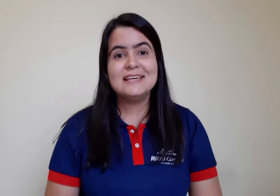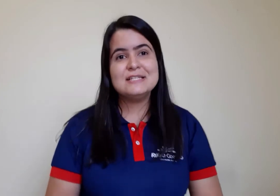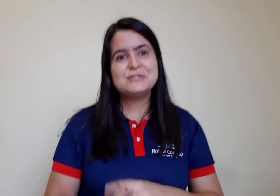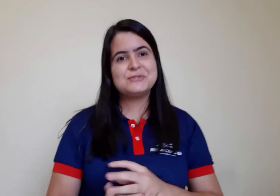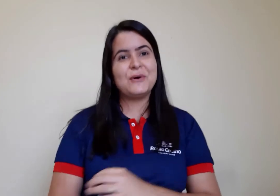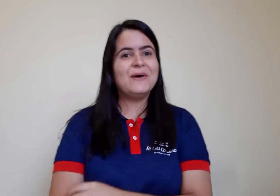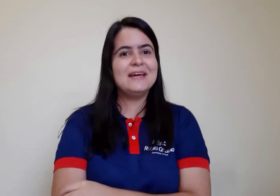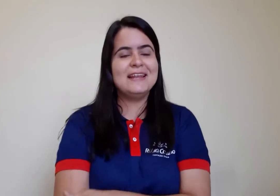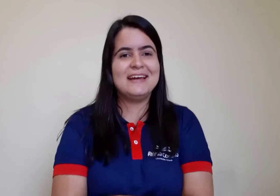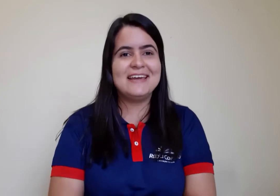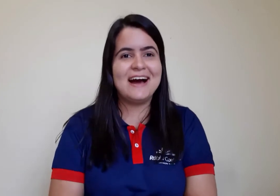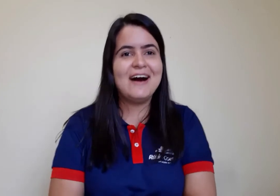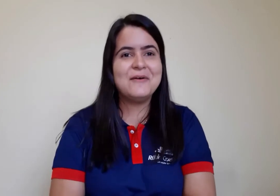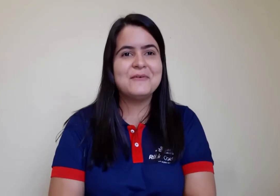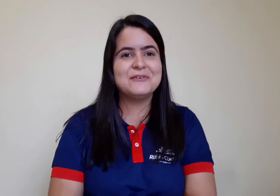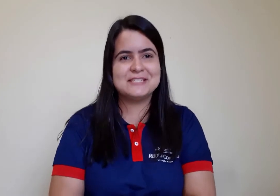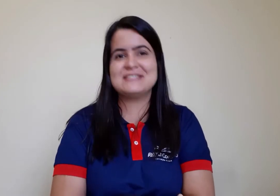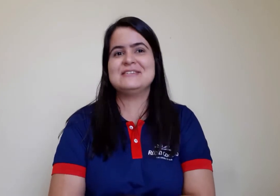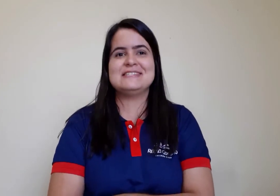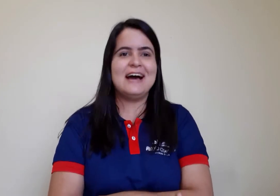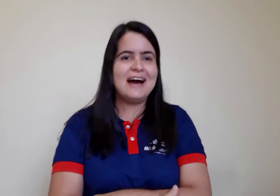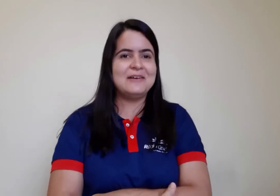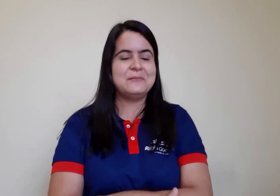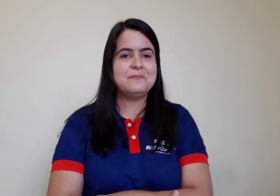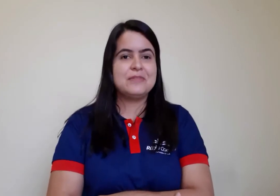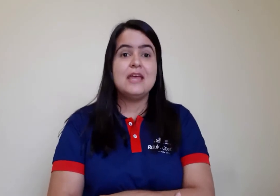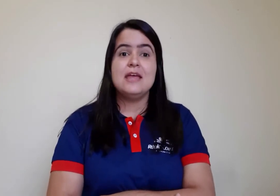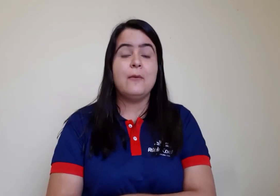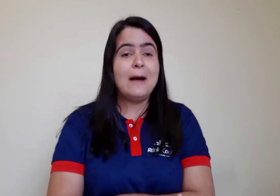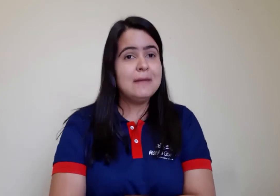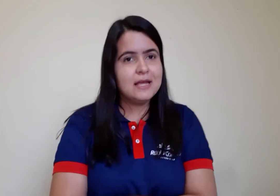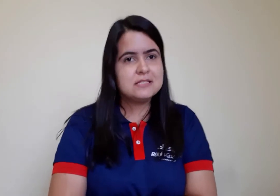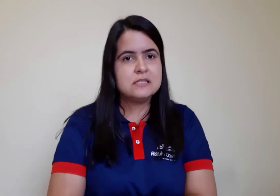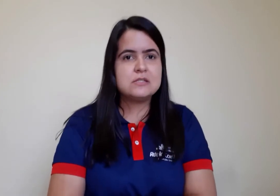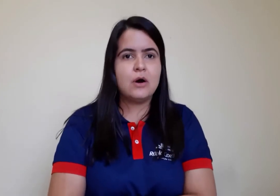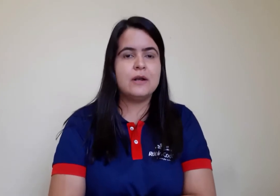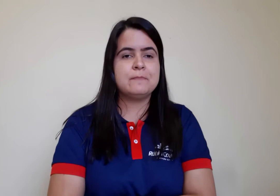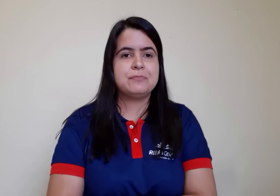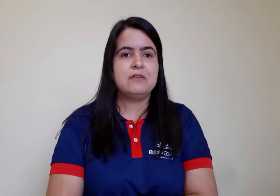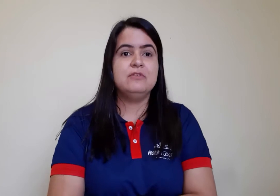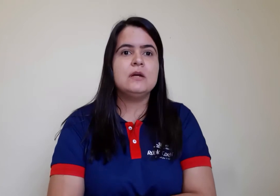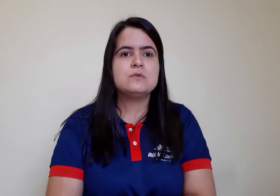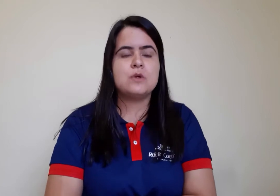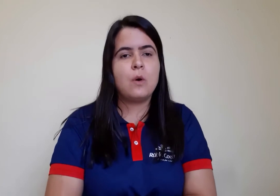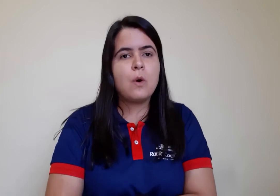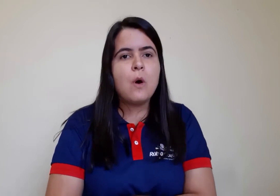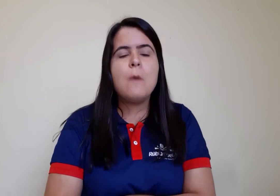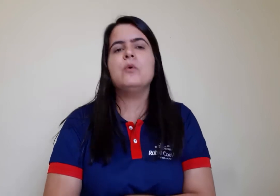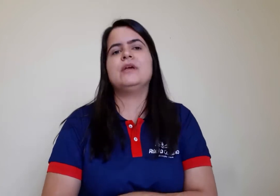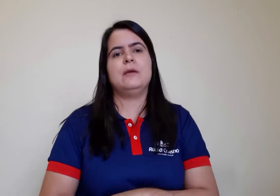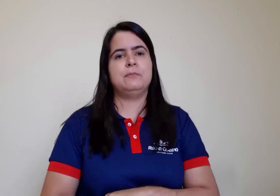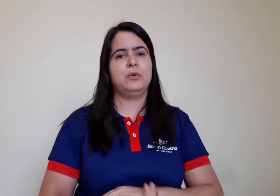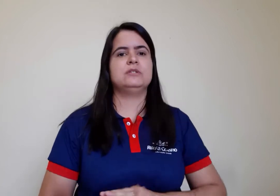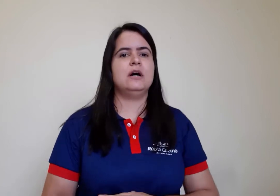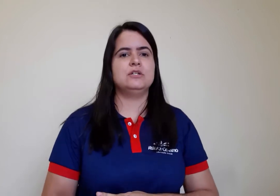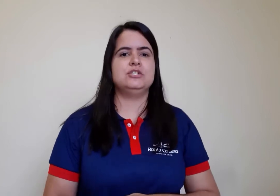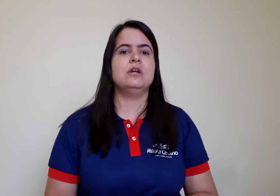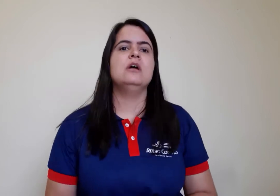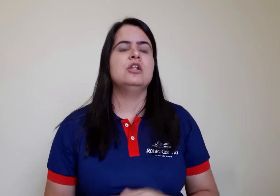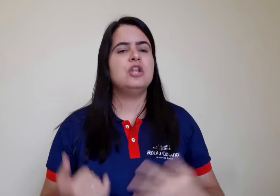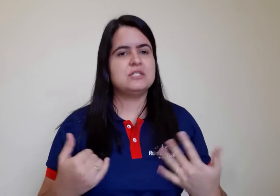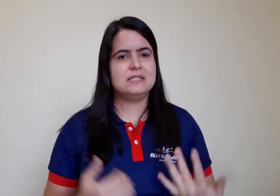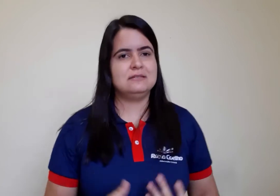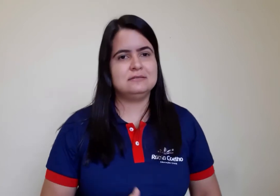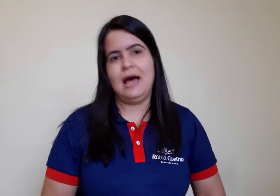Nossa, que história legal! Vocês gostaram? Eu amei essa história. Viram só como que é